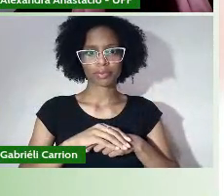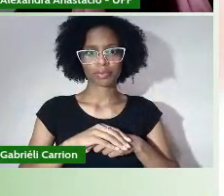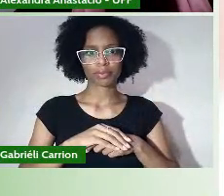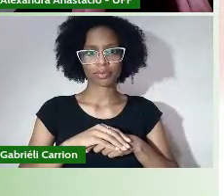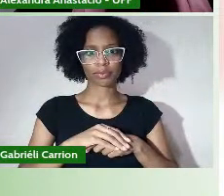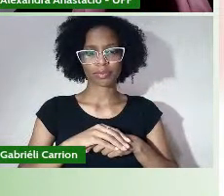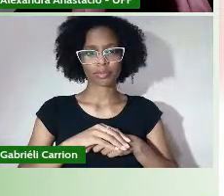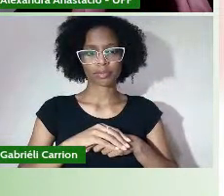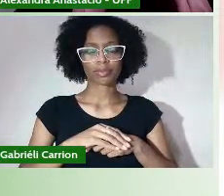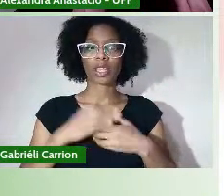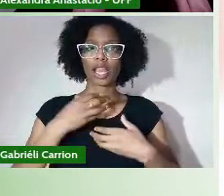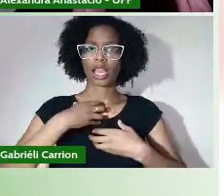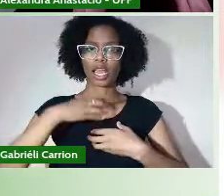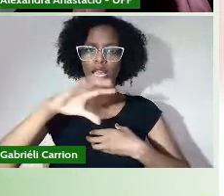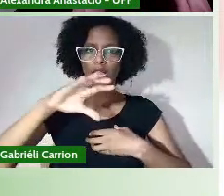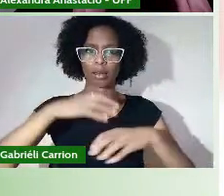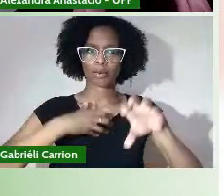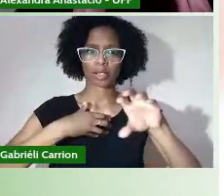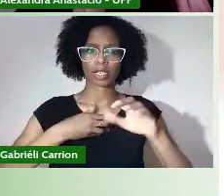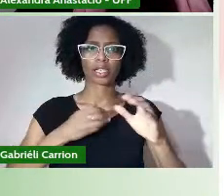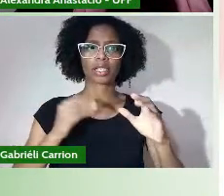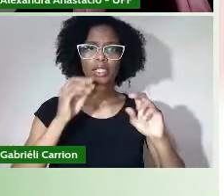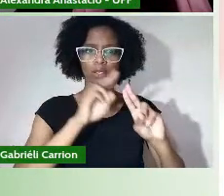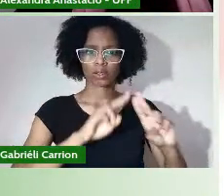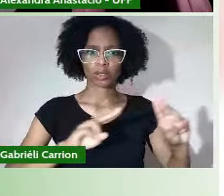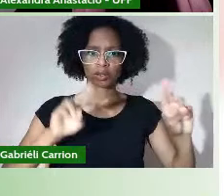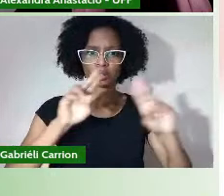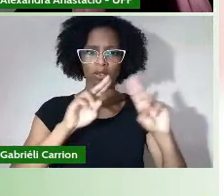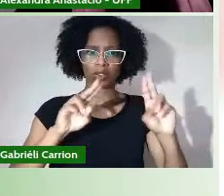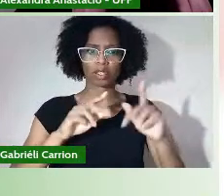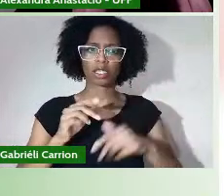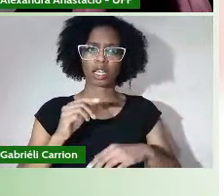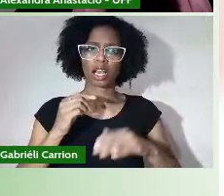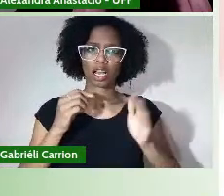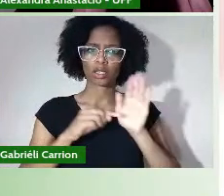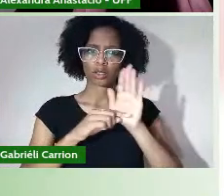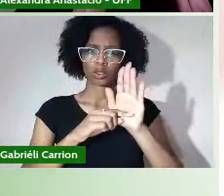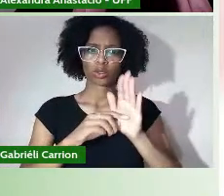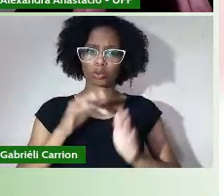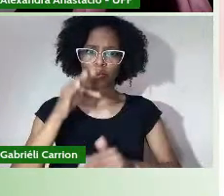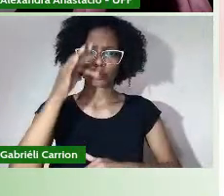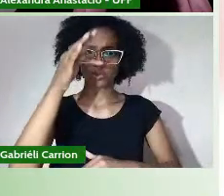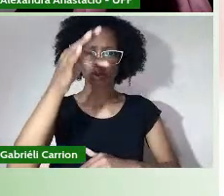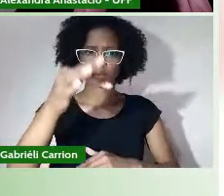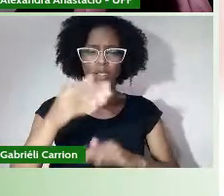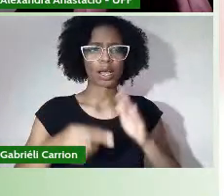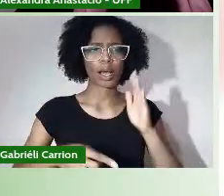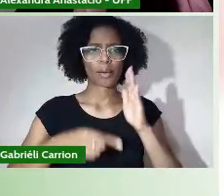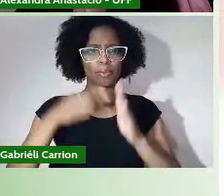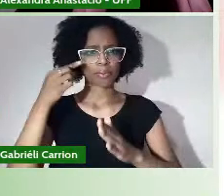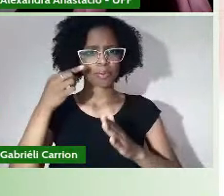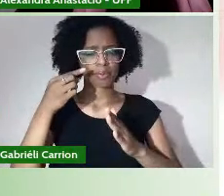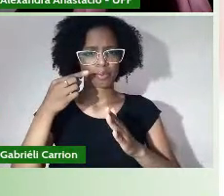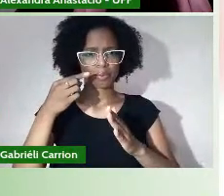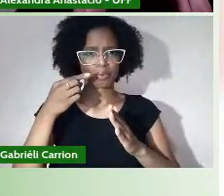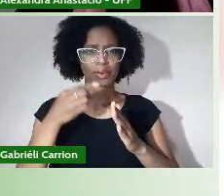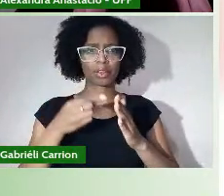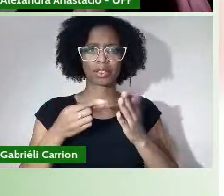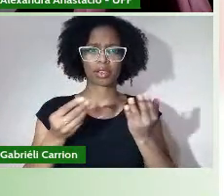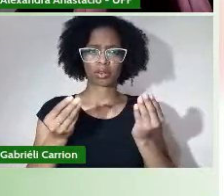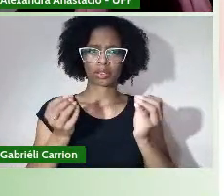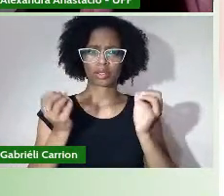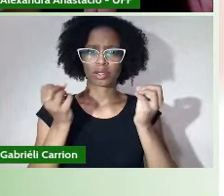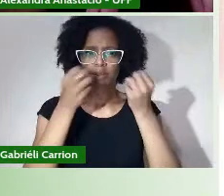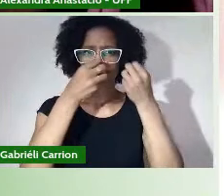a empatia na universidade, a competência do futuro, eu acho que uma primeira provocação em relação